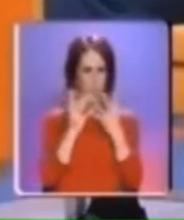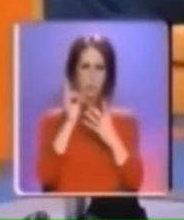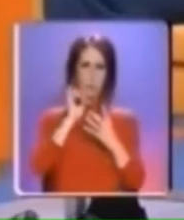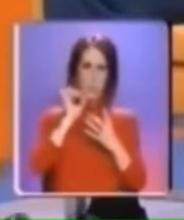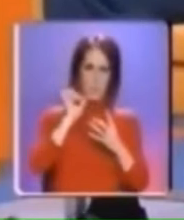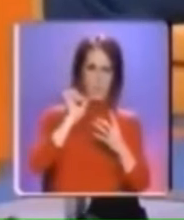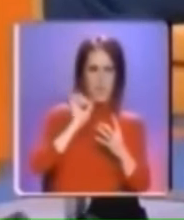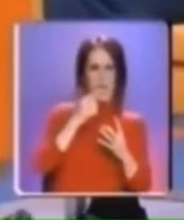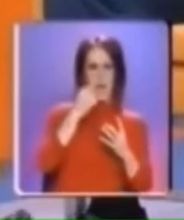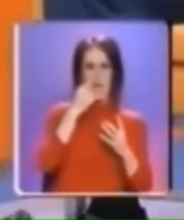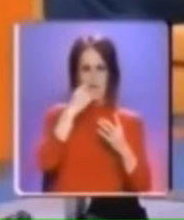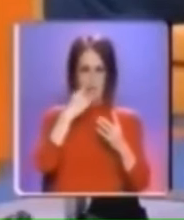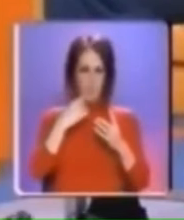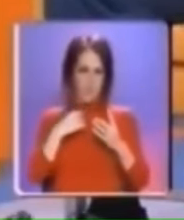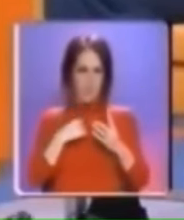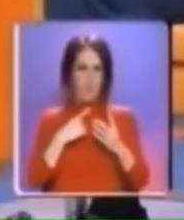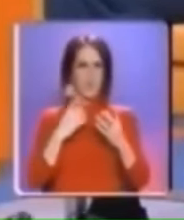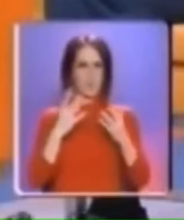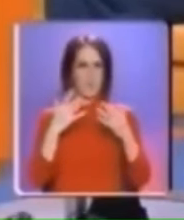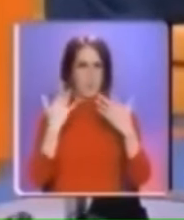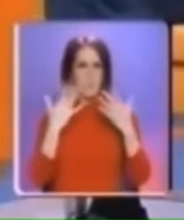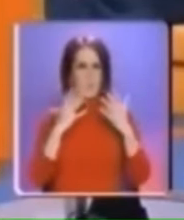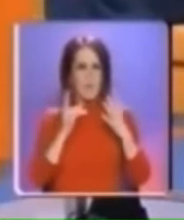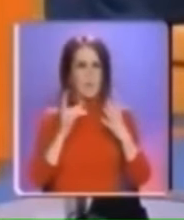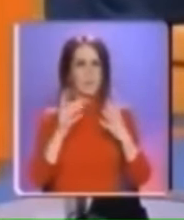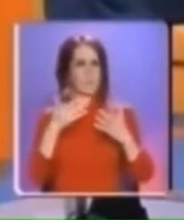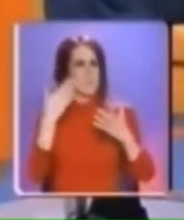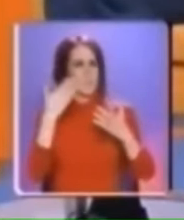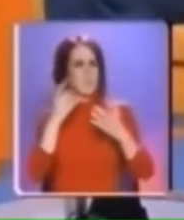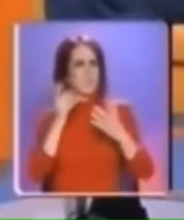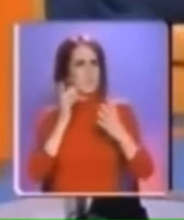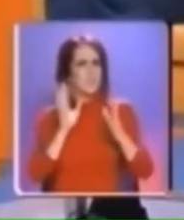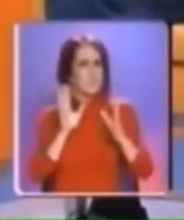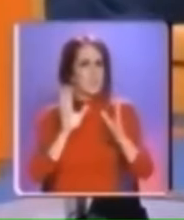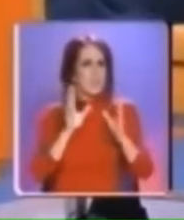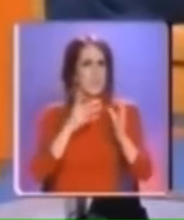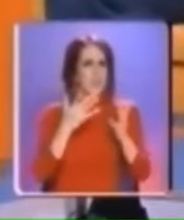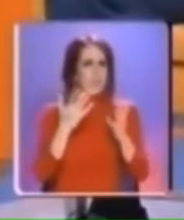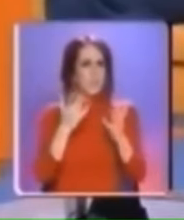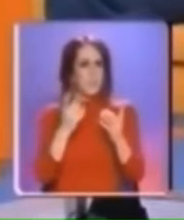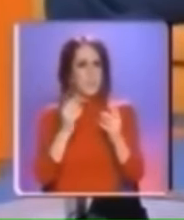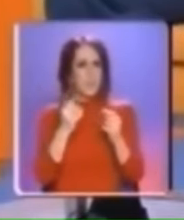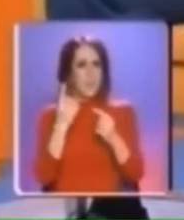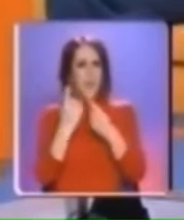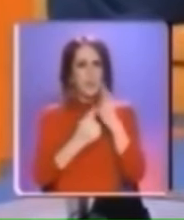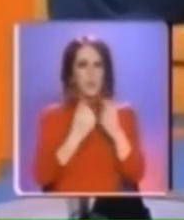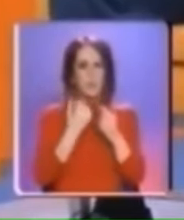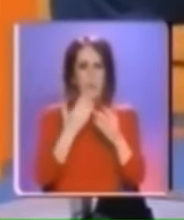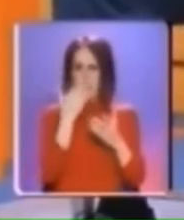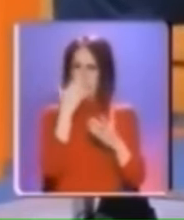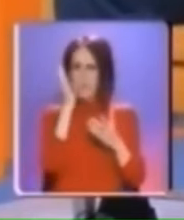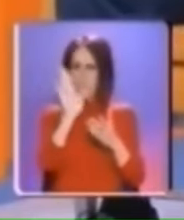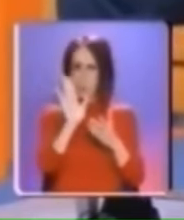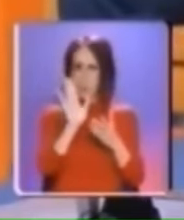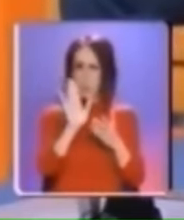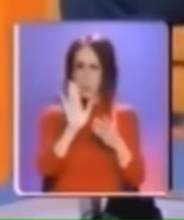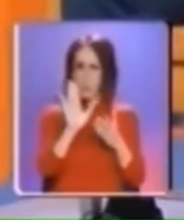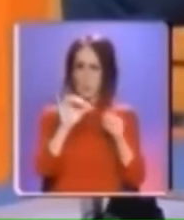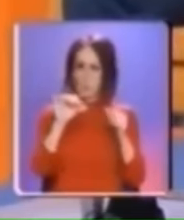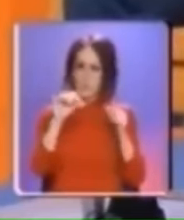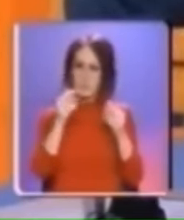seria difícil entre a prática de um crime e um julgamento de um modo geral Não